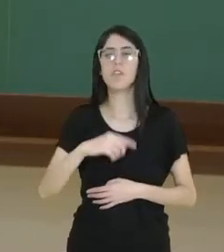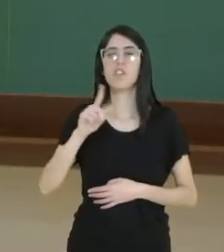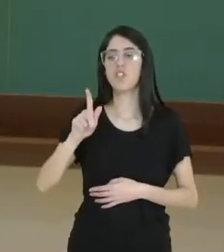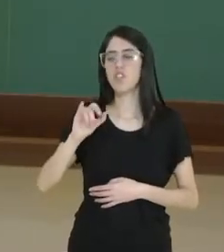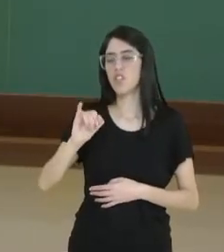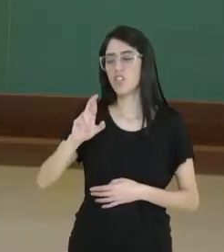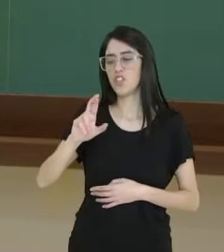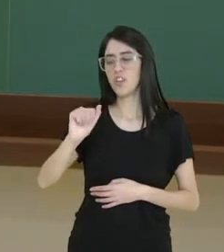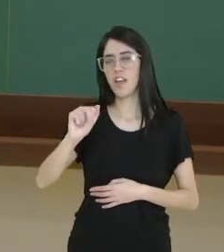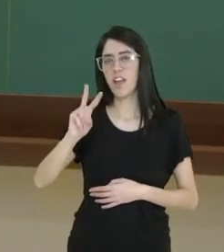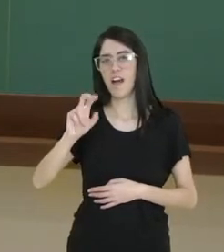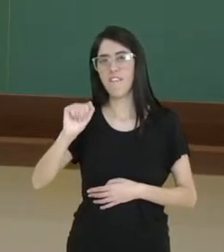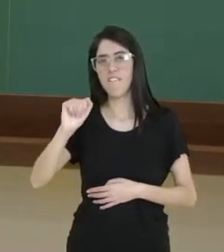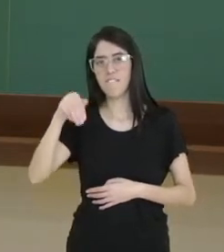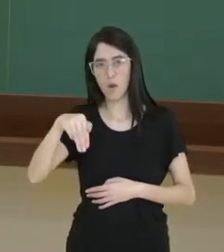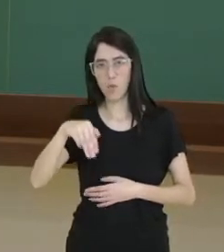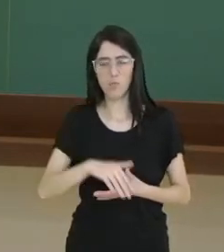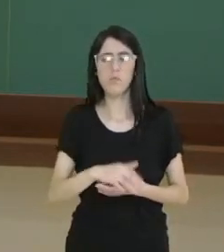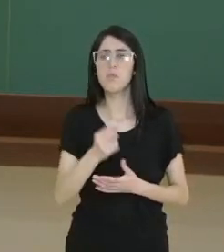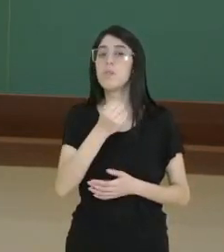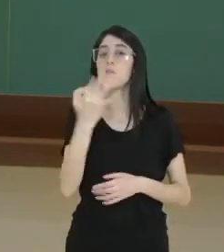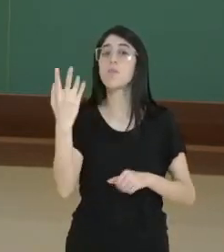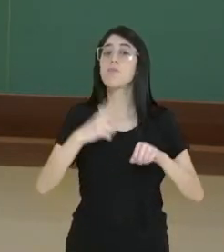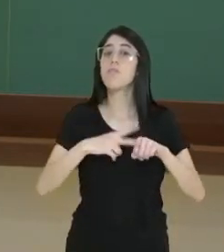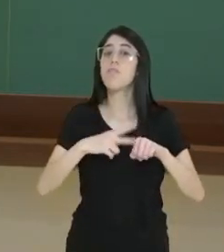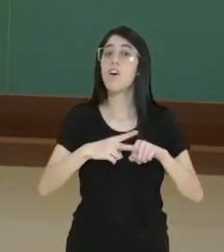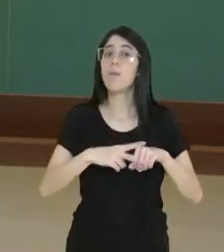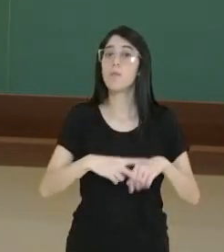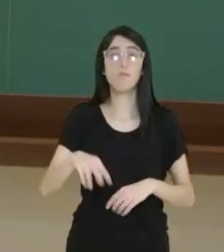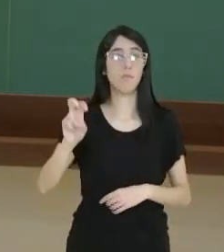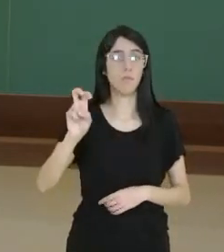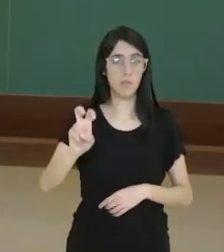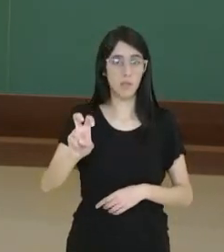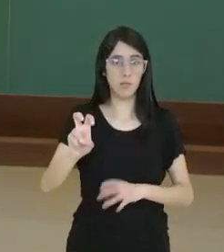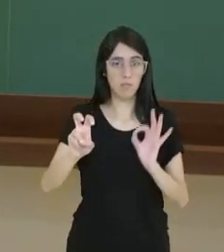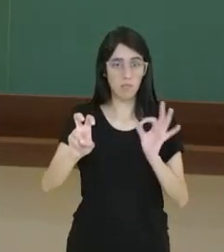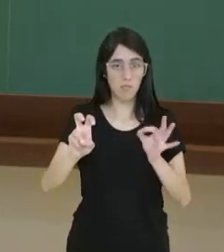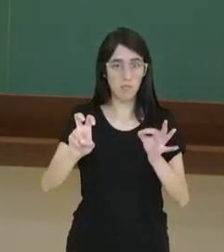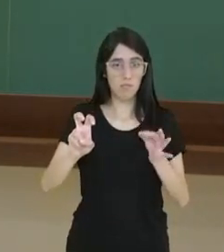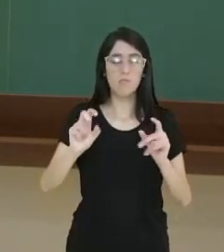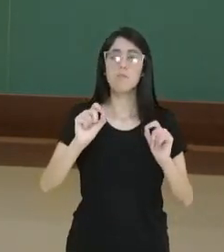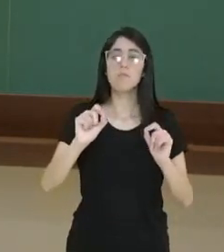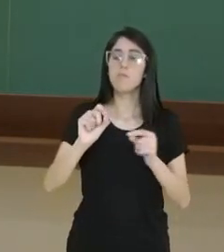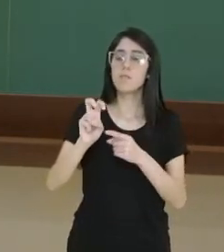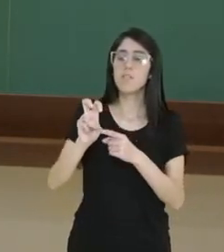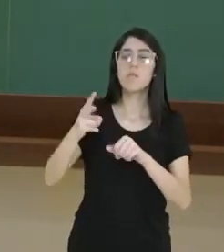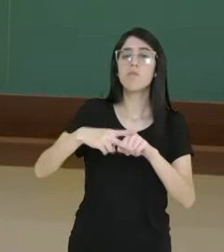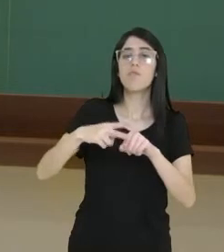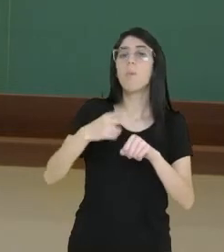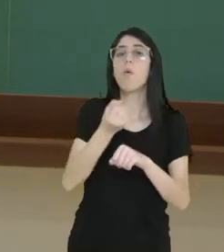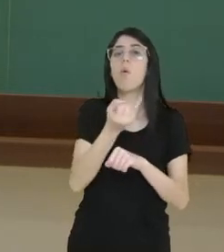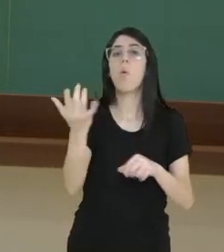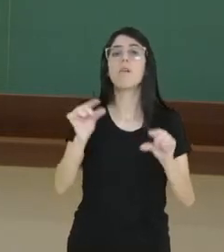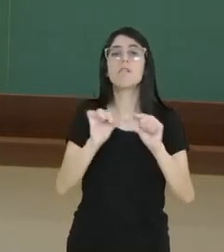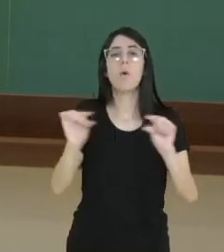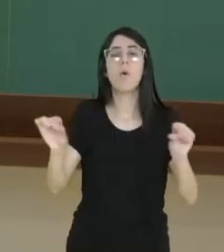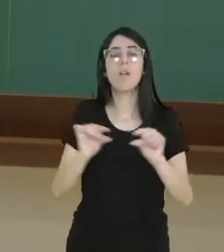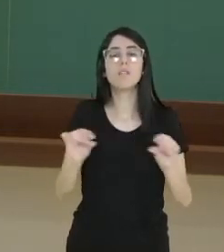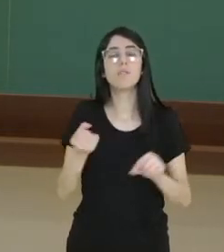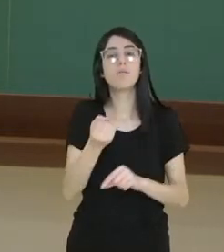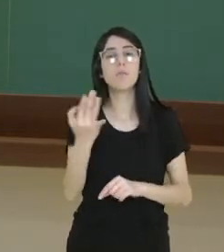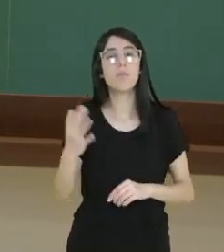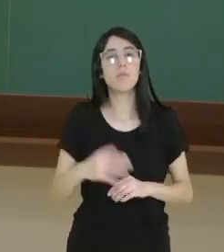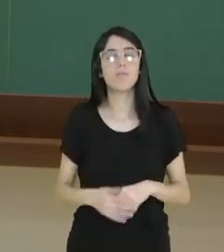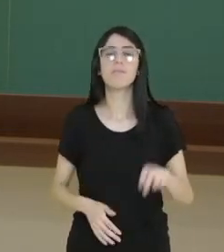aqui? 5 verbos, certo? 5 verbos representam quantas orações então?